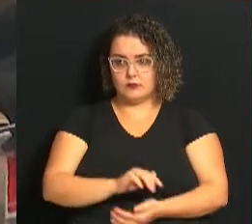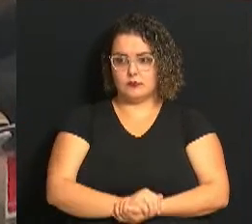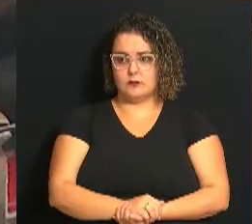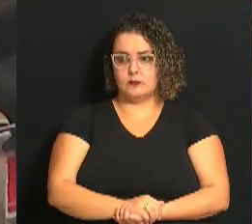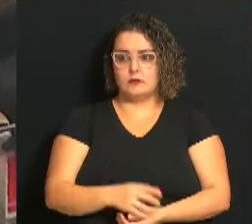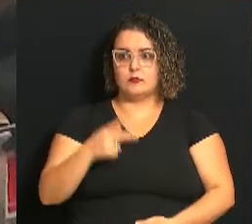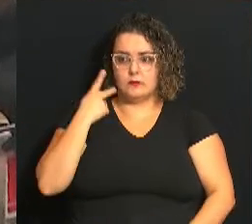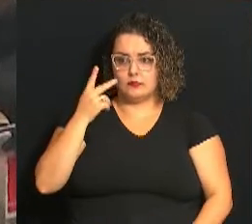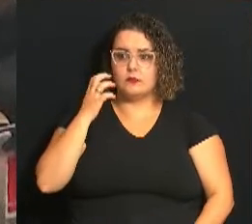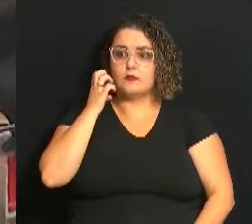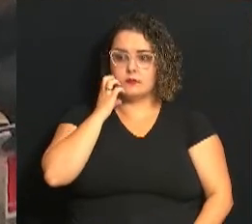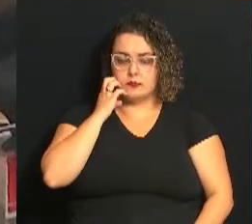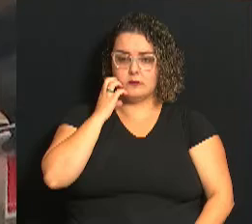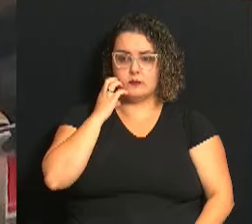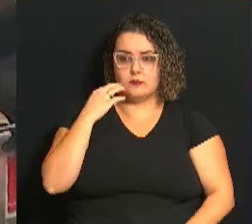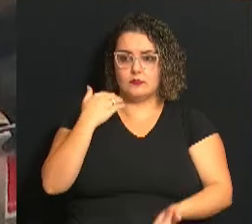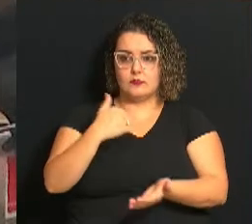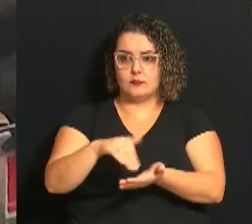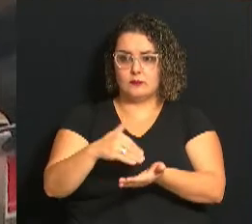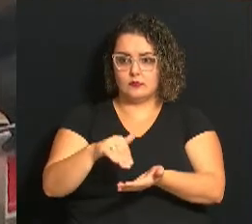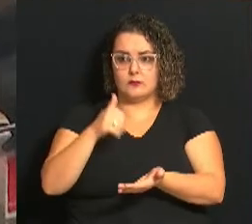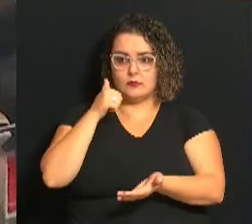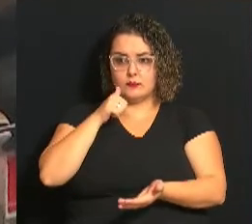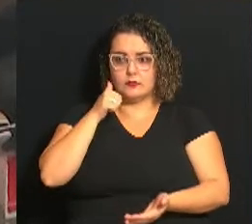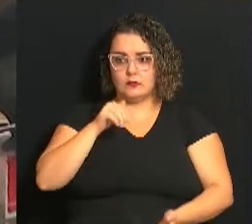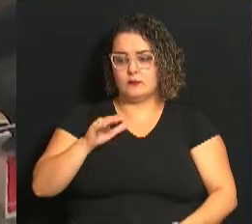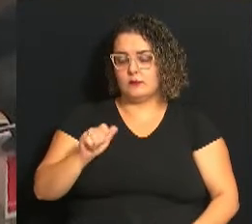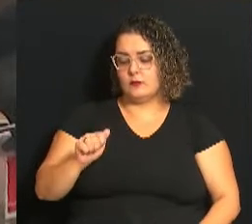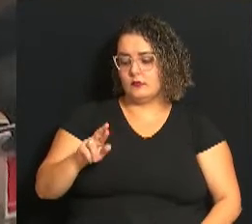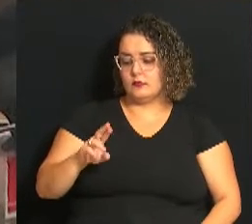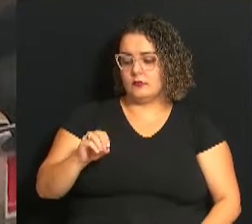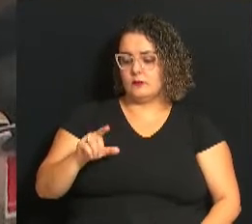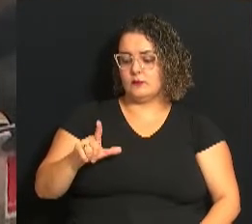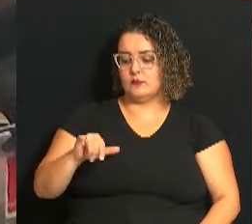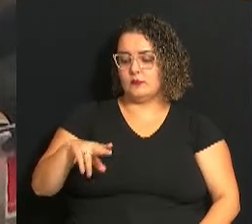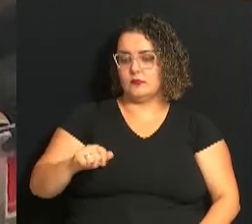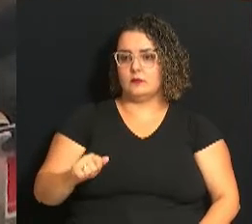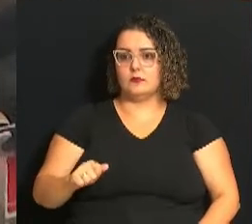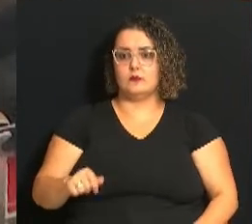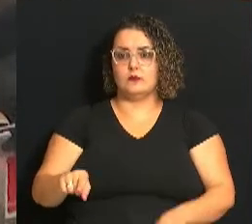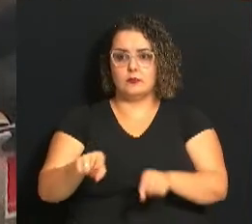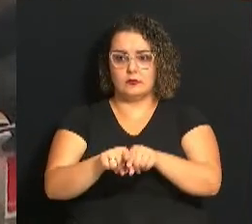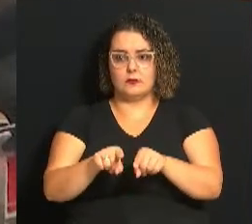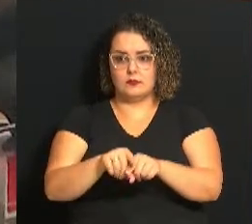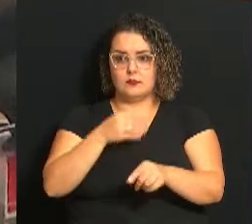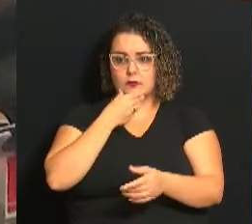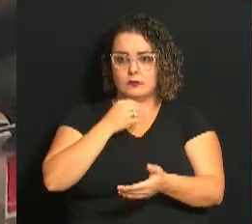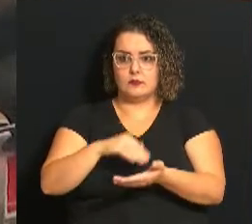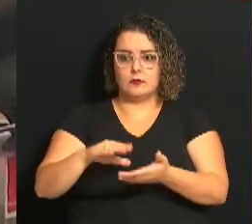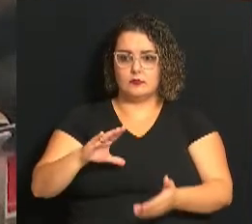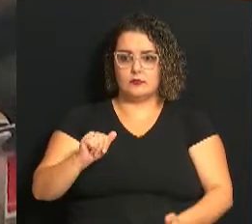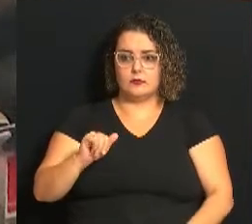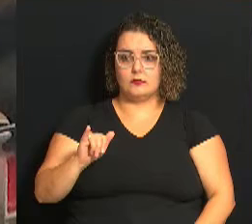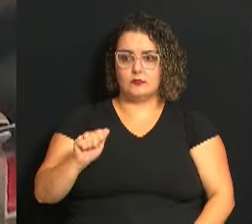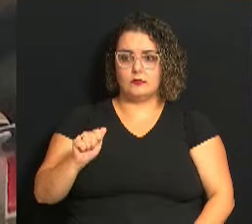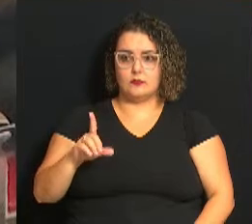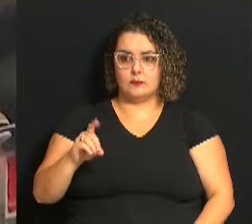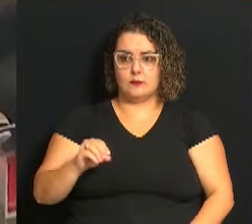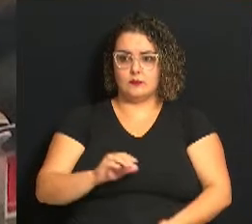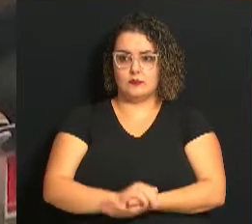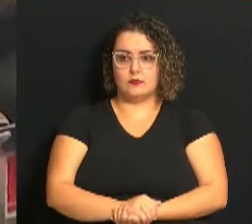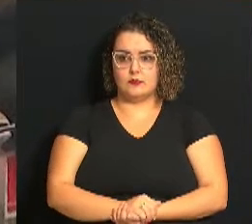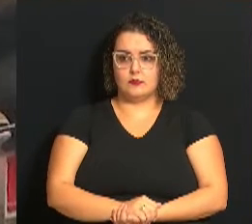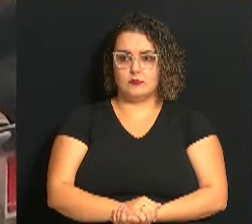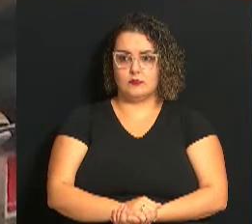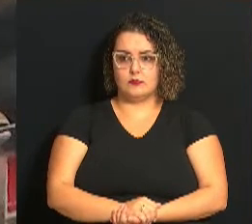Igor, secretária Carolina Baracá, secretário Aurílio Caiado. Apenas uma pergunta. Eu acho que a alocação